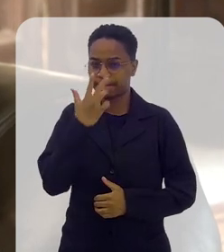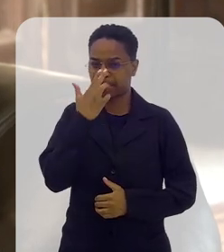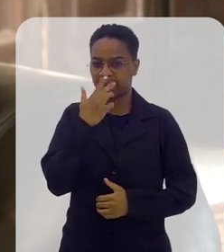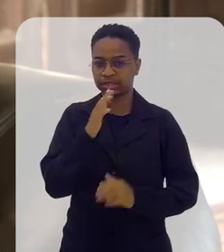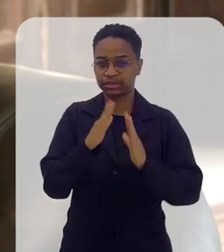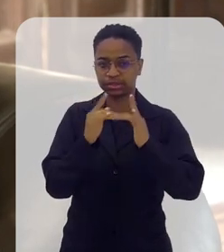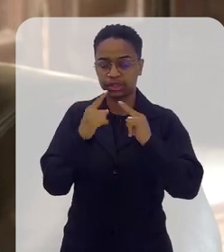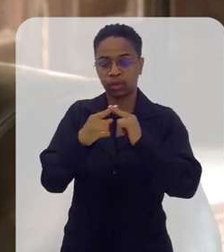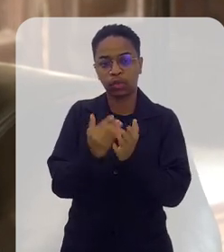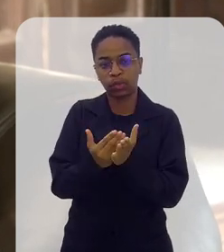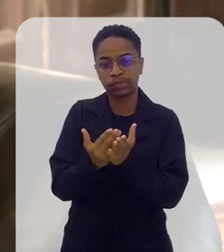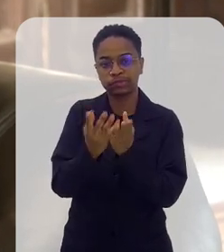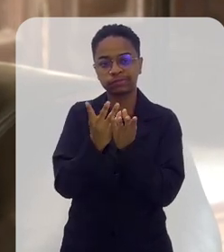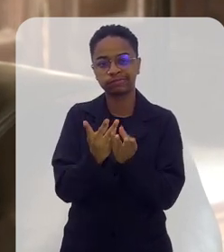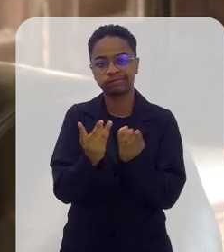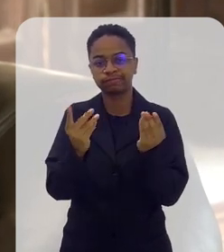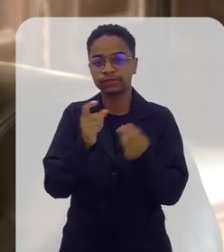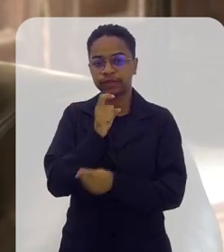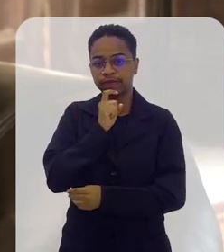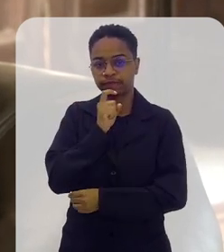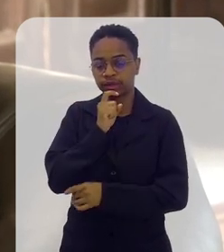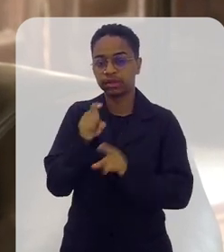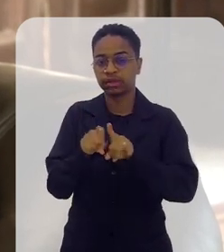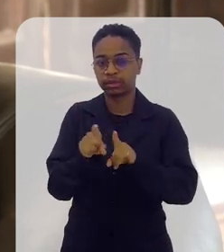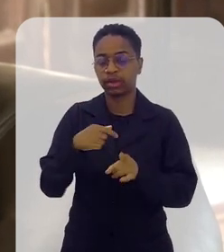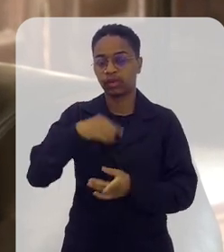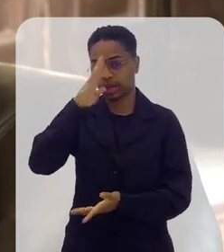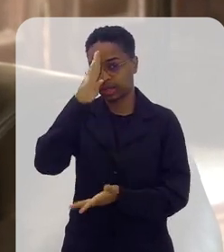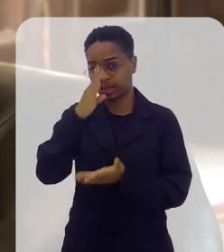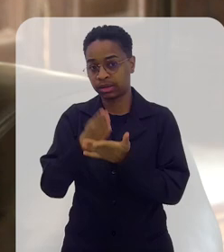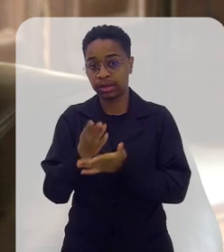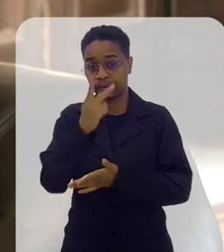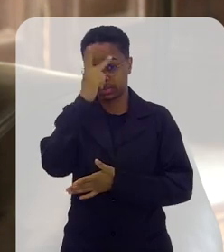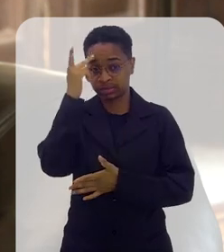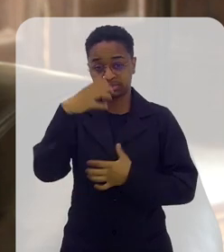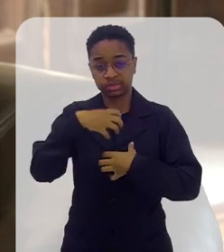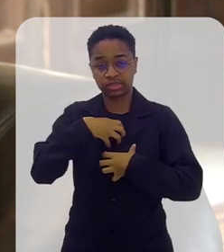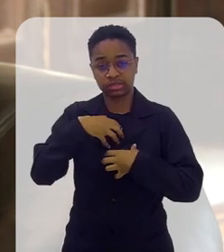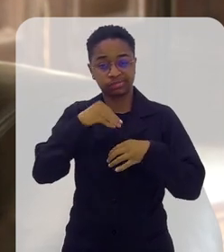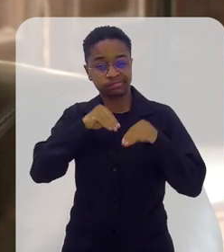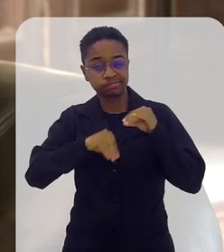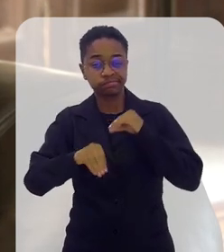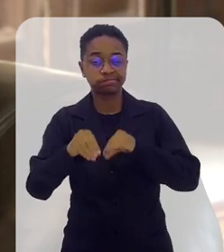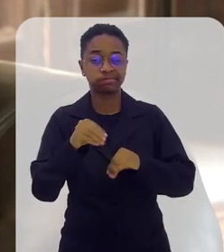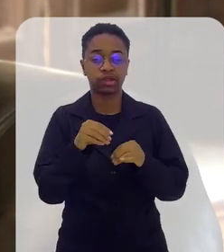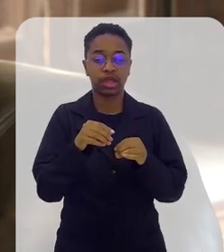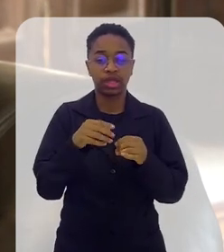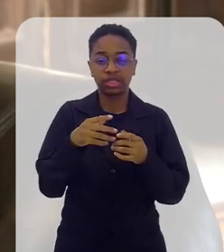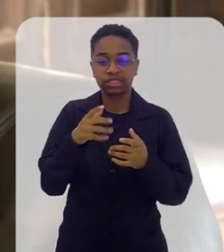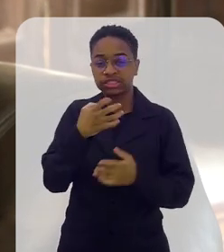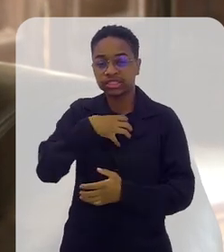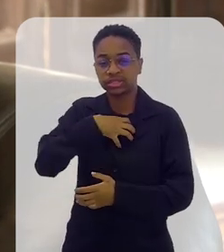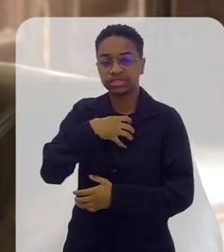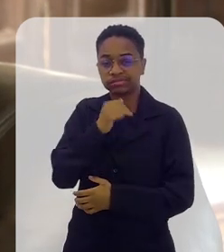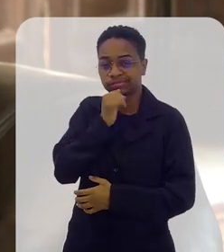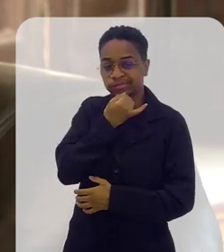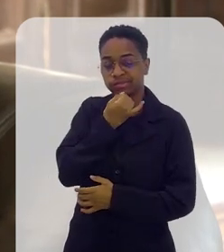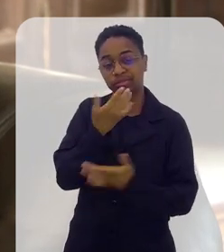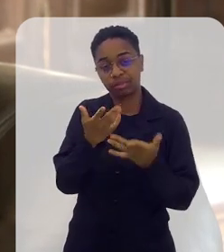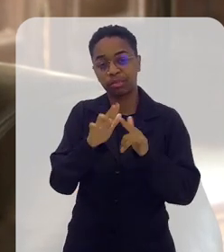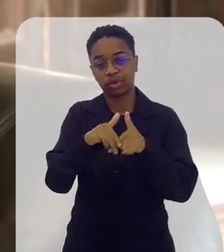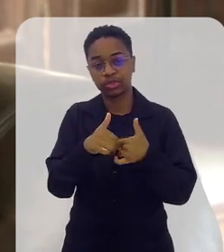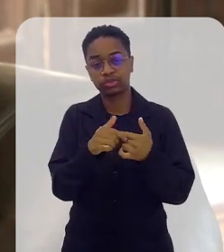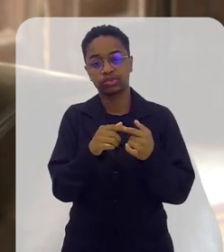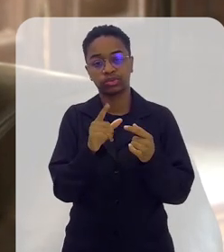esfriamento. Uhum. E também, eu acredito, decepções, e isso tem gerado um número maior de desigrejados.